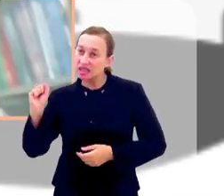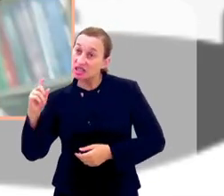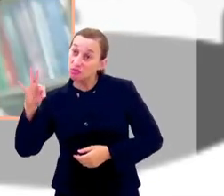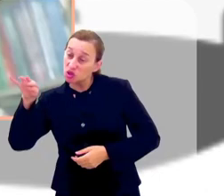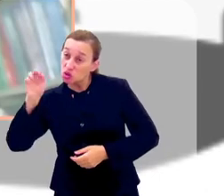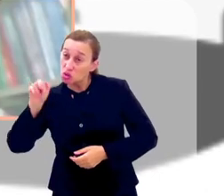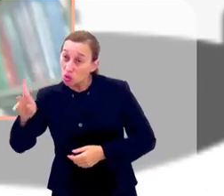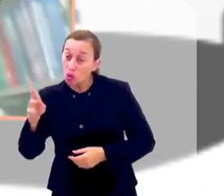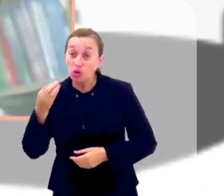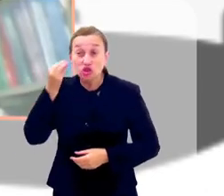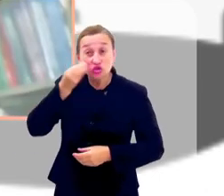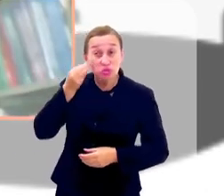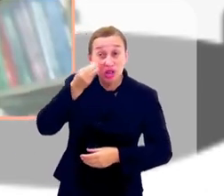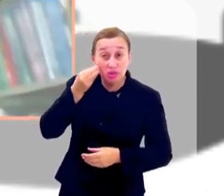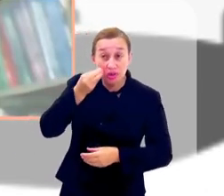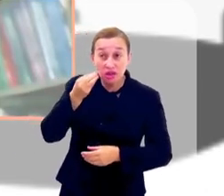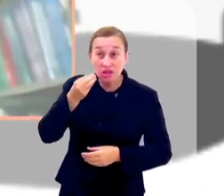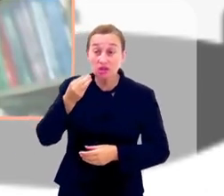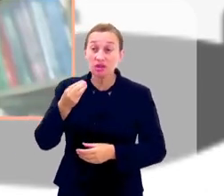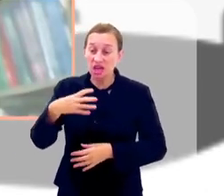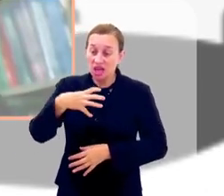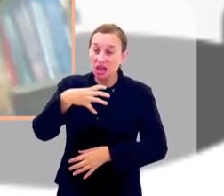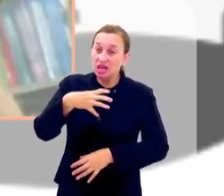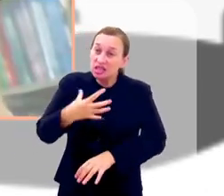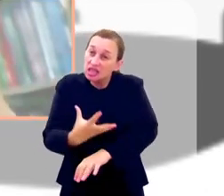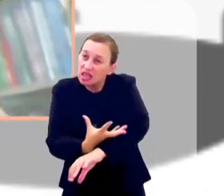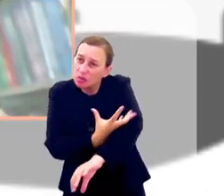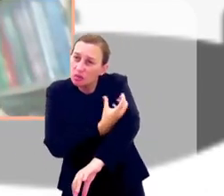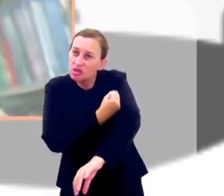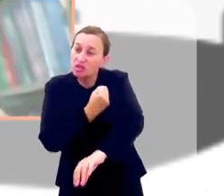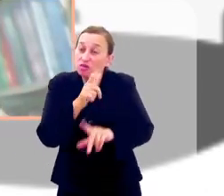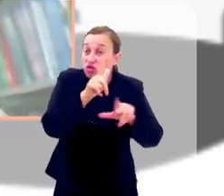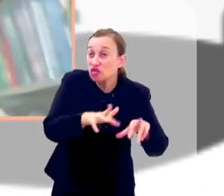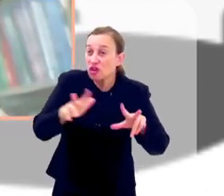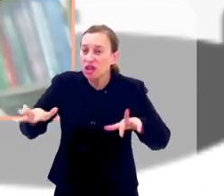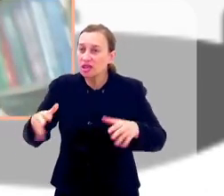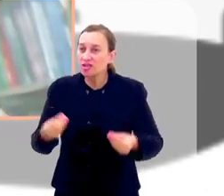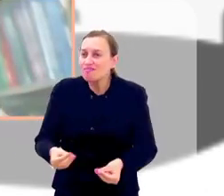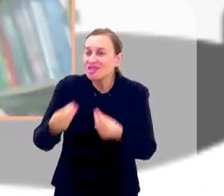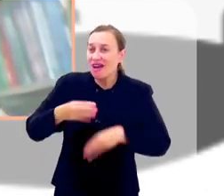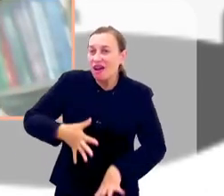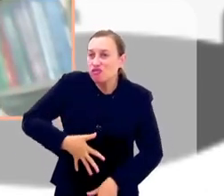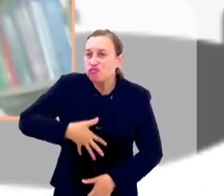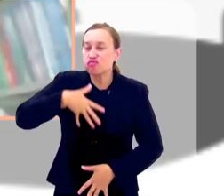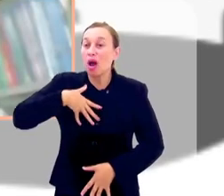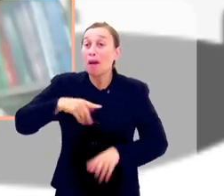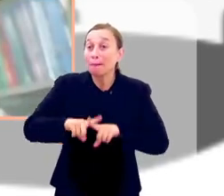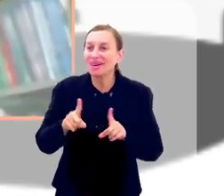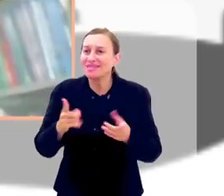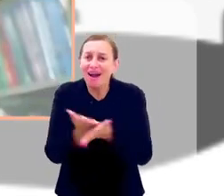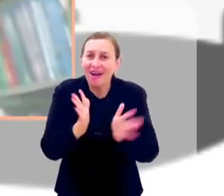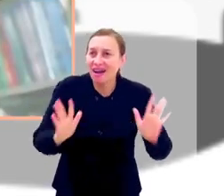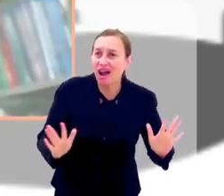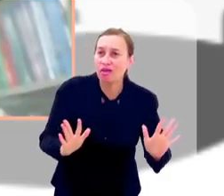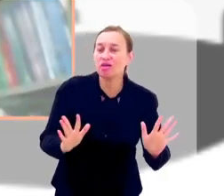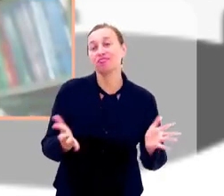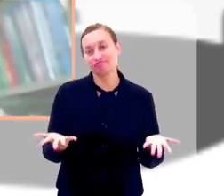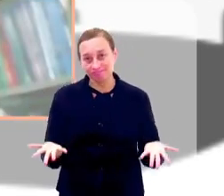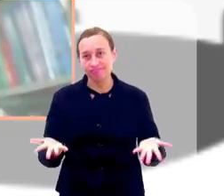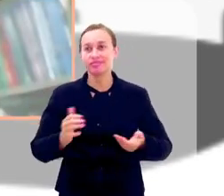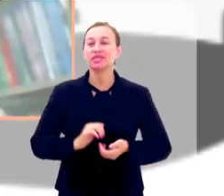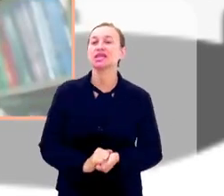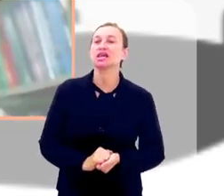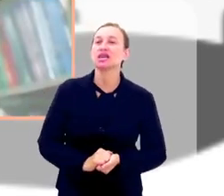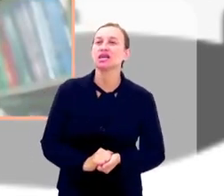quando eu experimento sensações que me trazem prazer. Só que o prazer, ele acaba. E existe um risco,